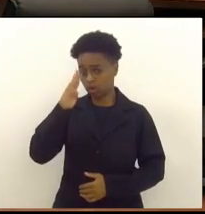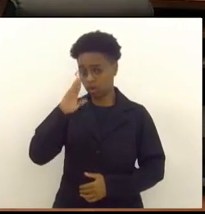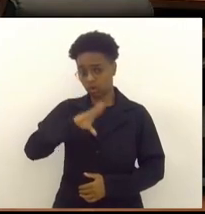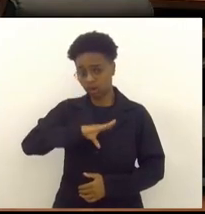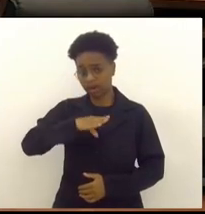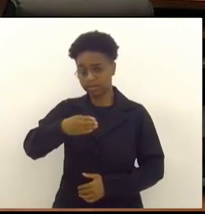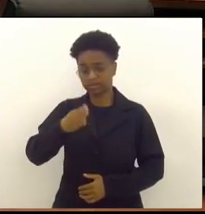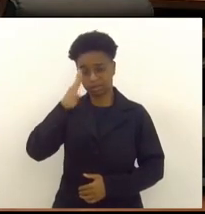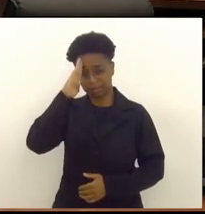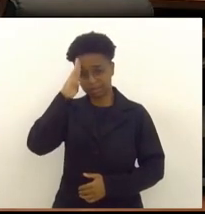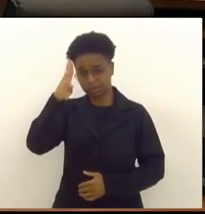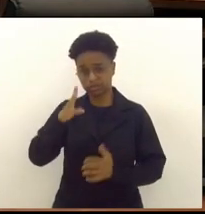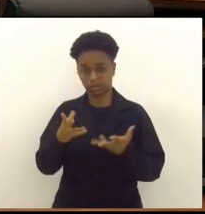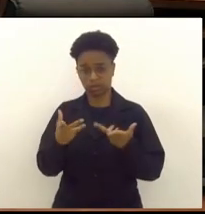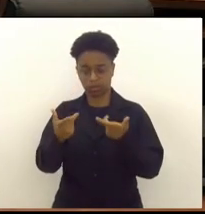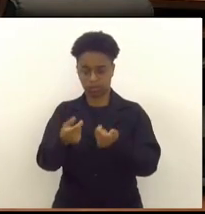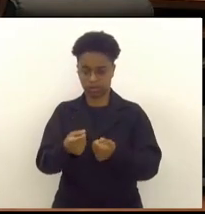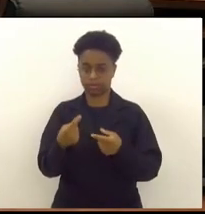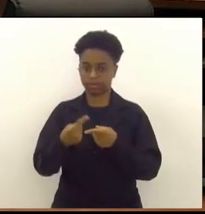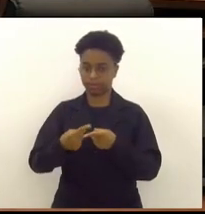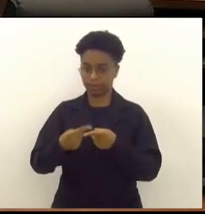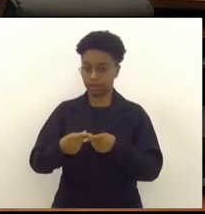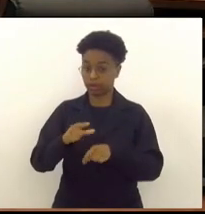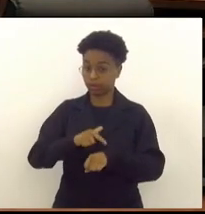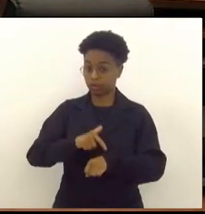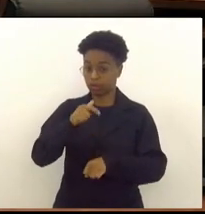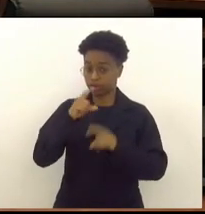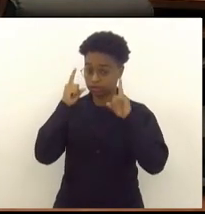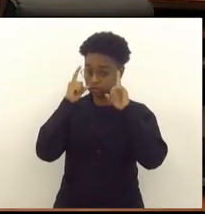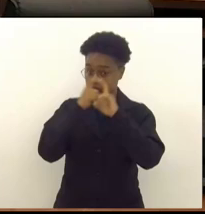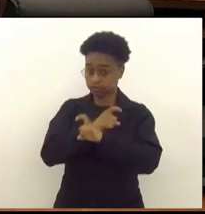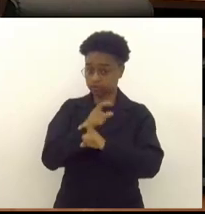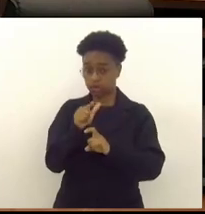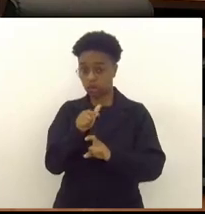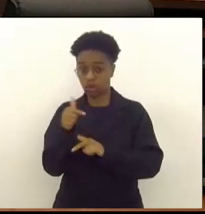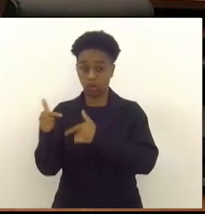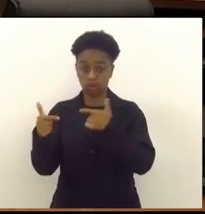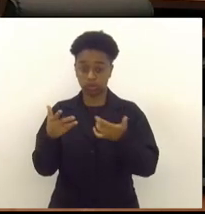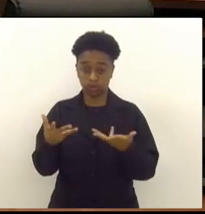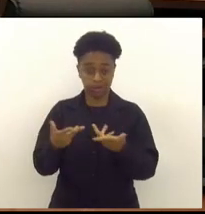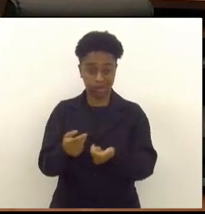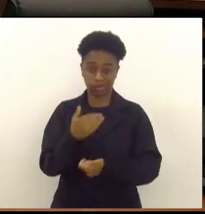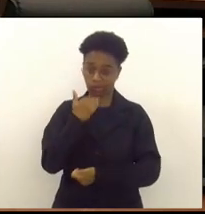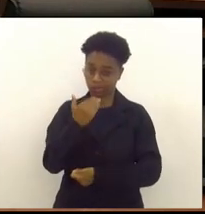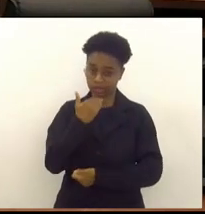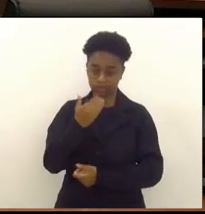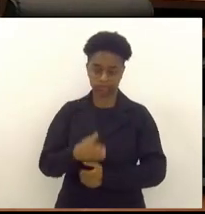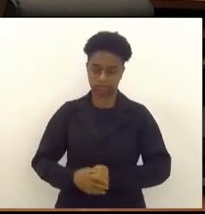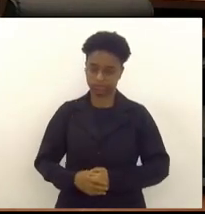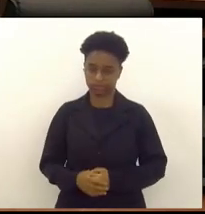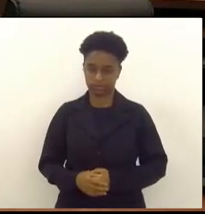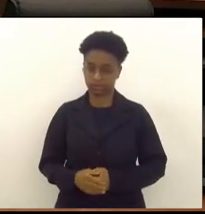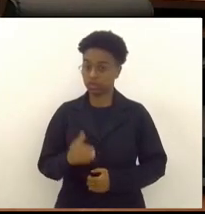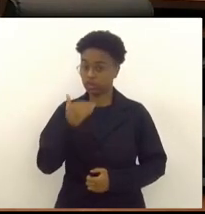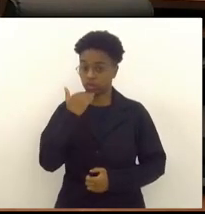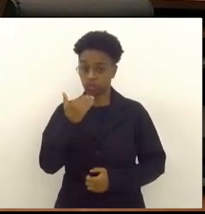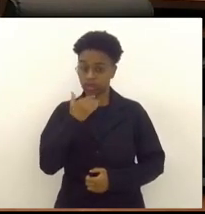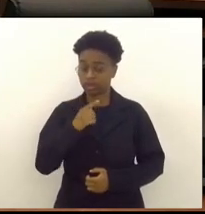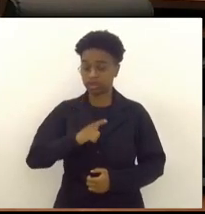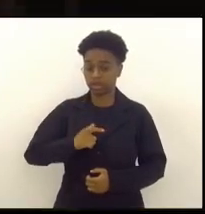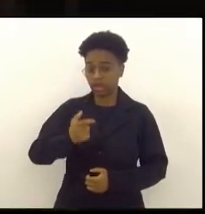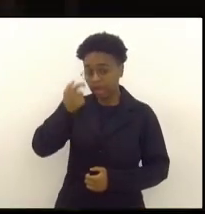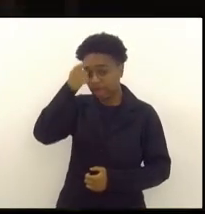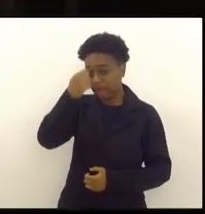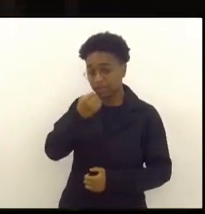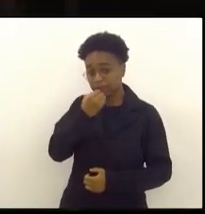virtude. Porque nas horas sombrias, as outras não adiantam. Não adianta ser bom